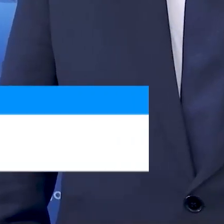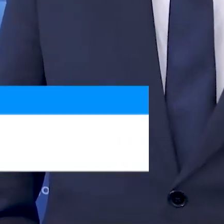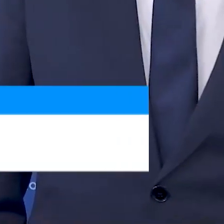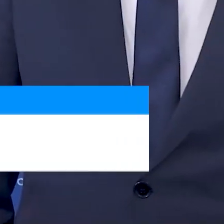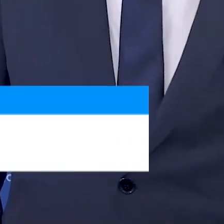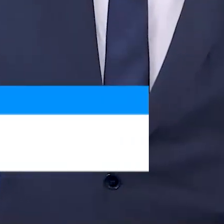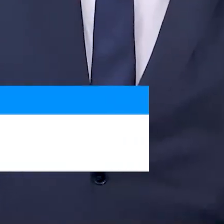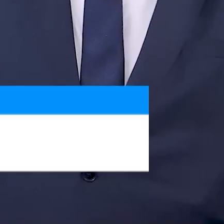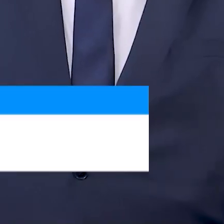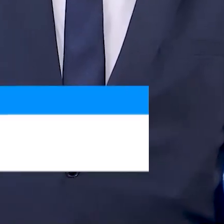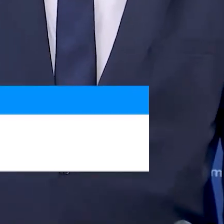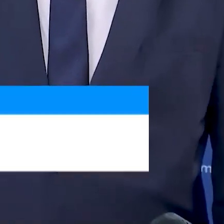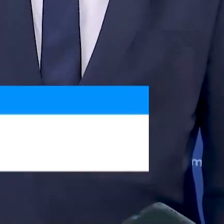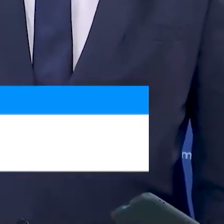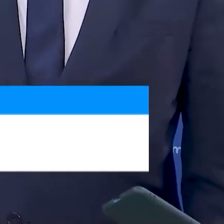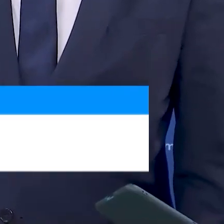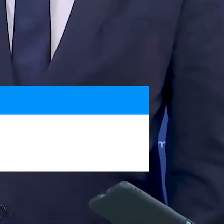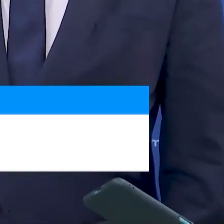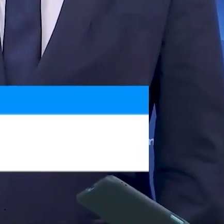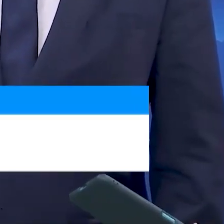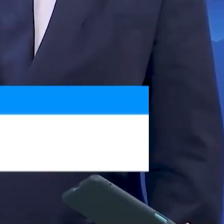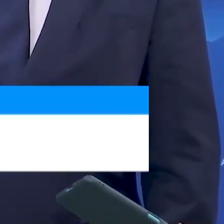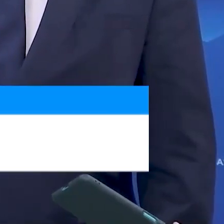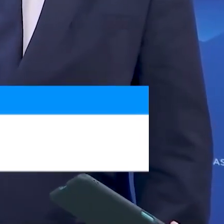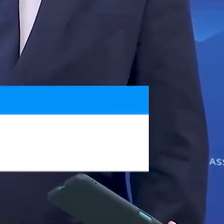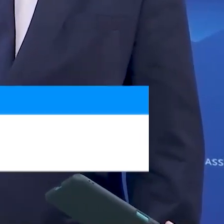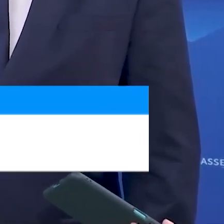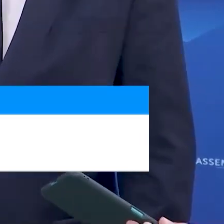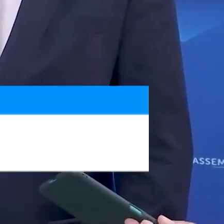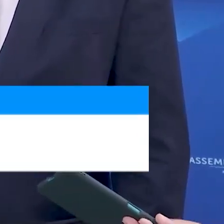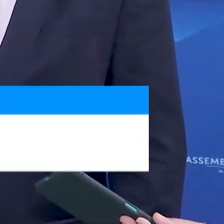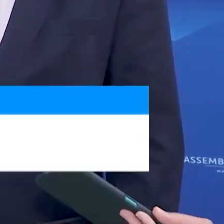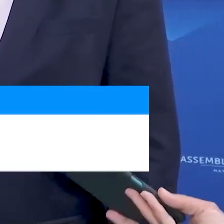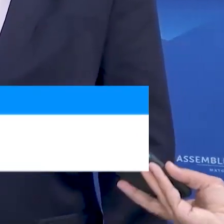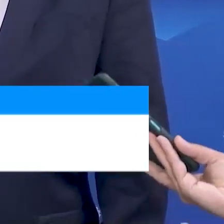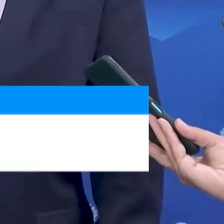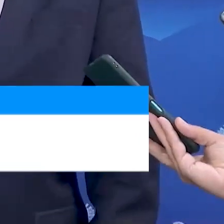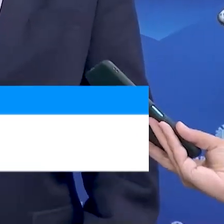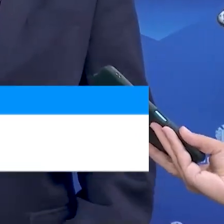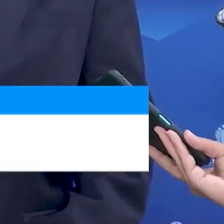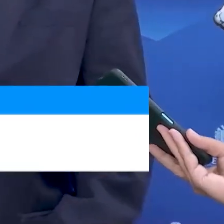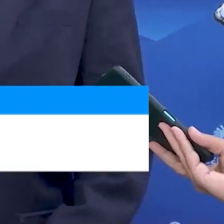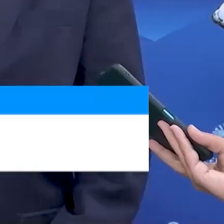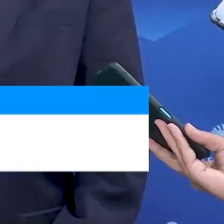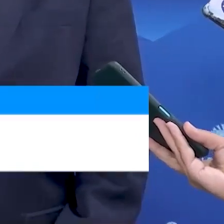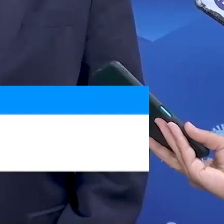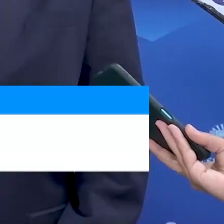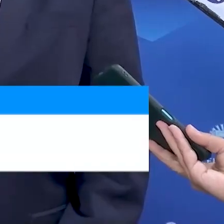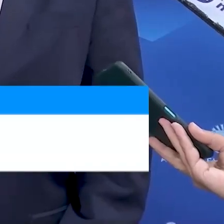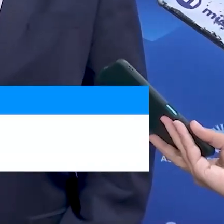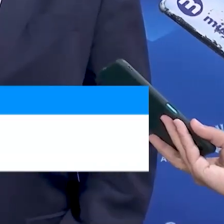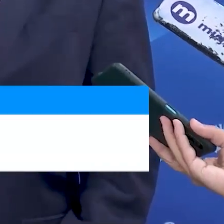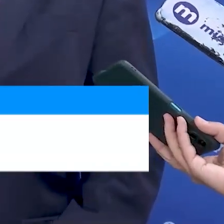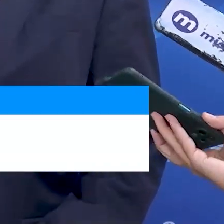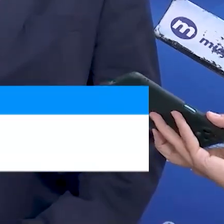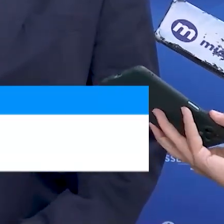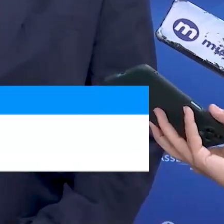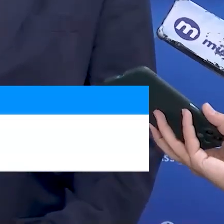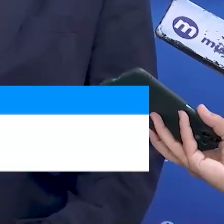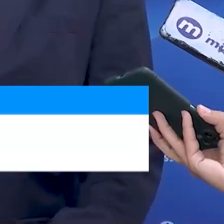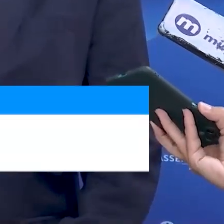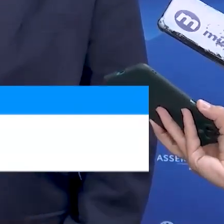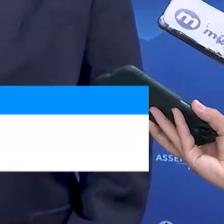Comitê de Saúde do Tribunal de Justiça aqui do estado. Como foi essa reunião? Esse assunto de judicialização de saúde é um